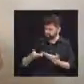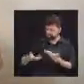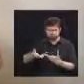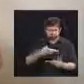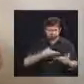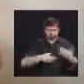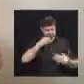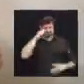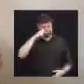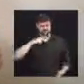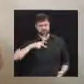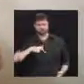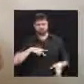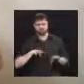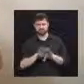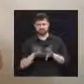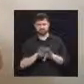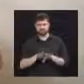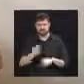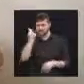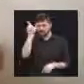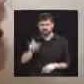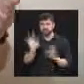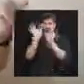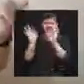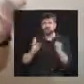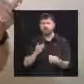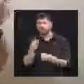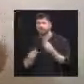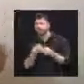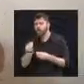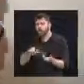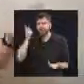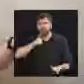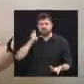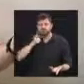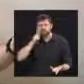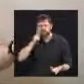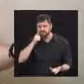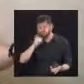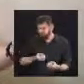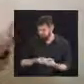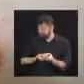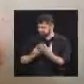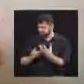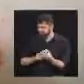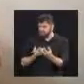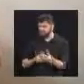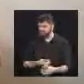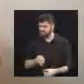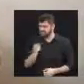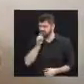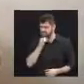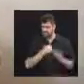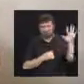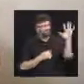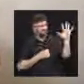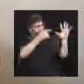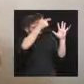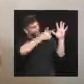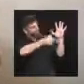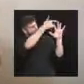consigo mesmo. Porque a pessoa só consegue ser feliz se está dando frutos. Uma árvore que não dá fruto, você sabe como é